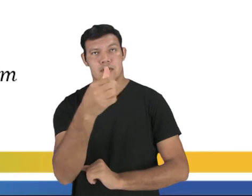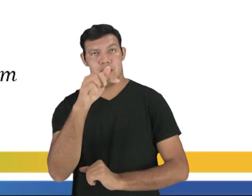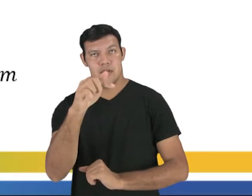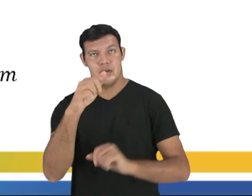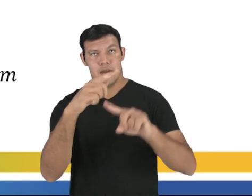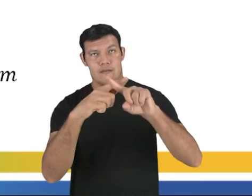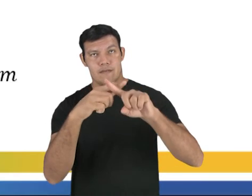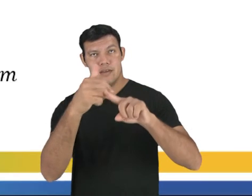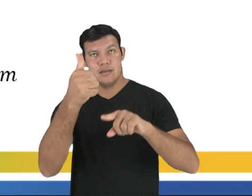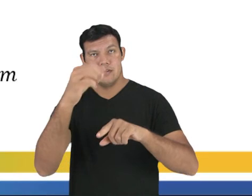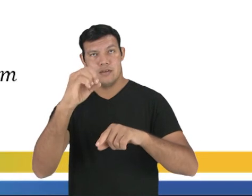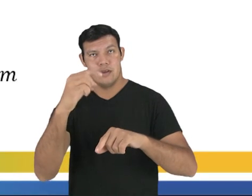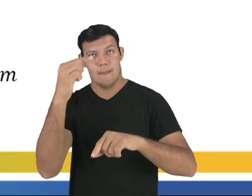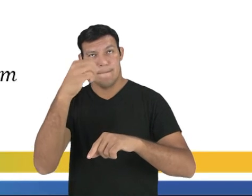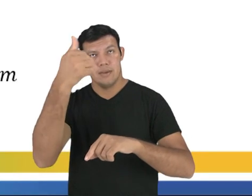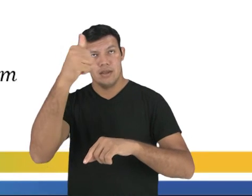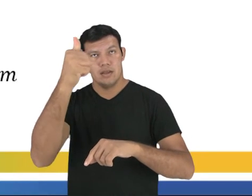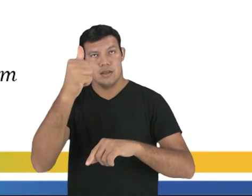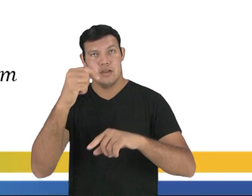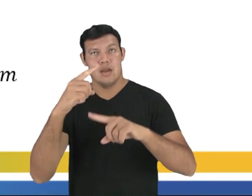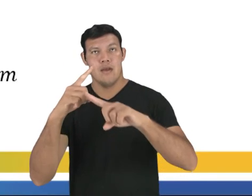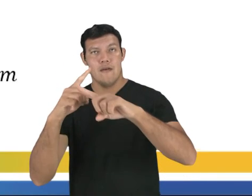você fizer essa conta toda